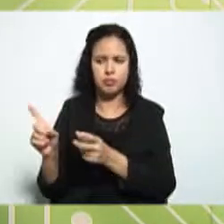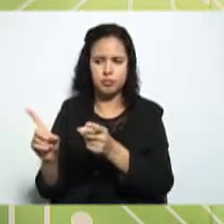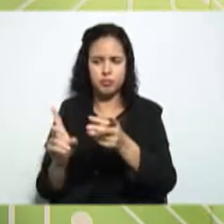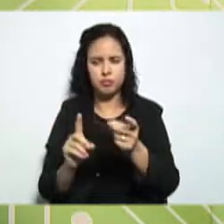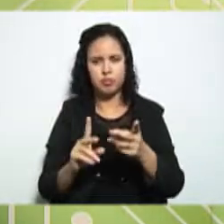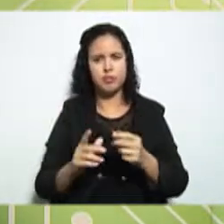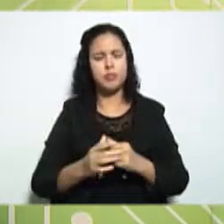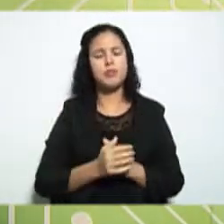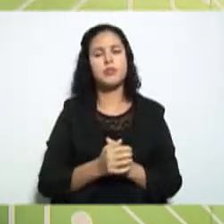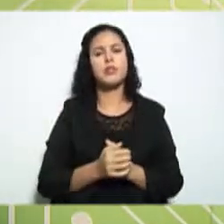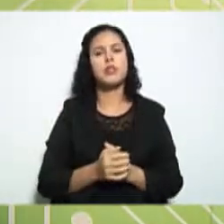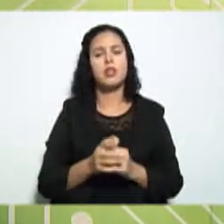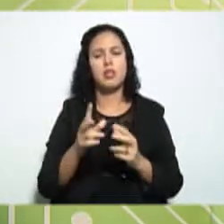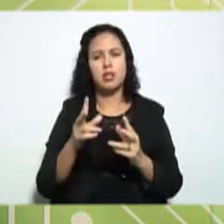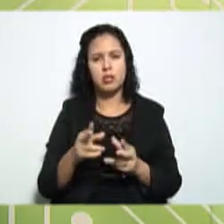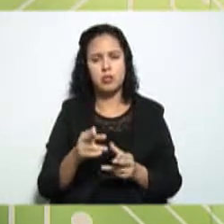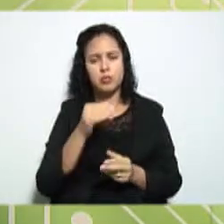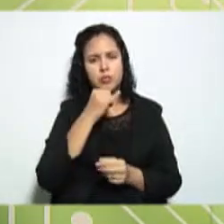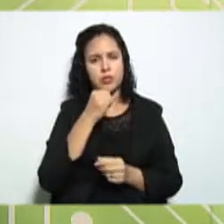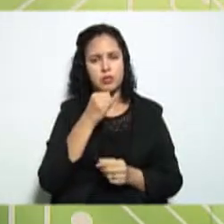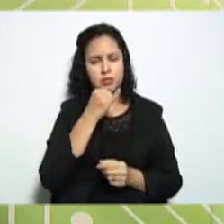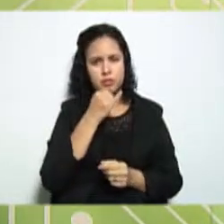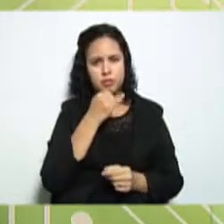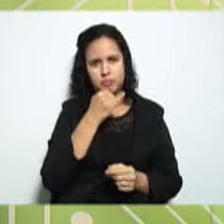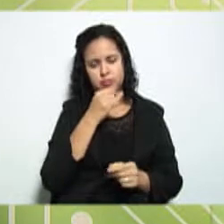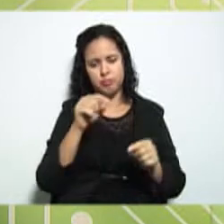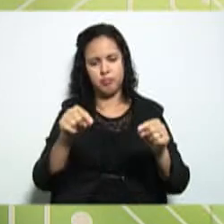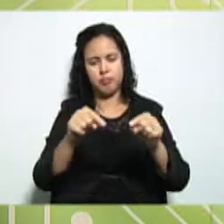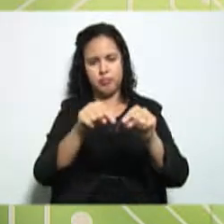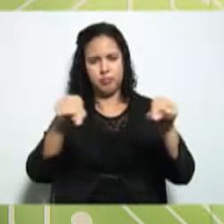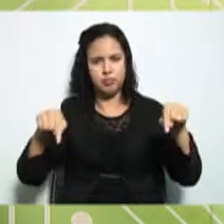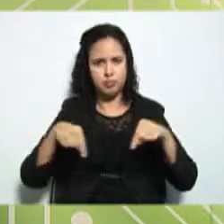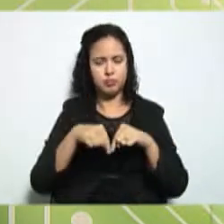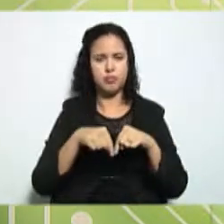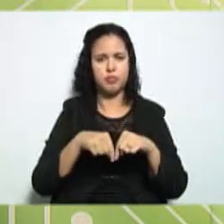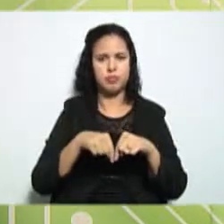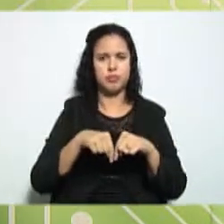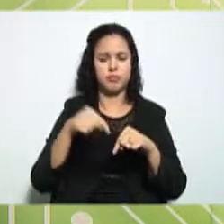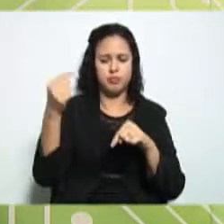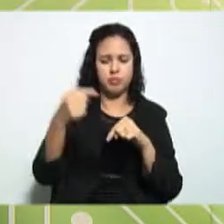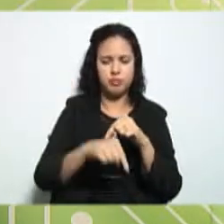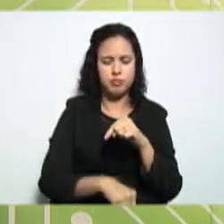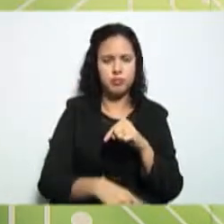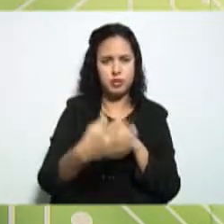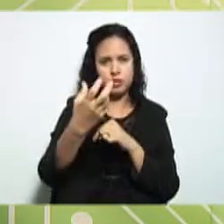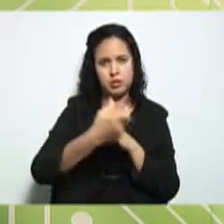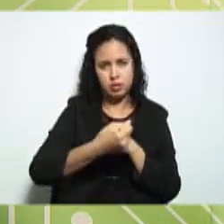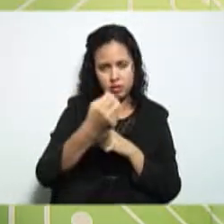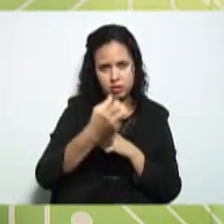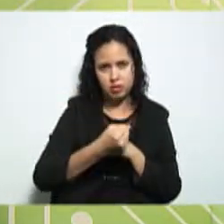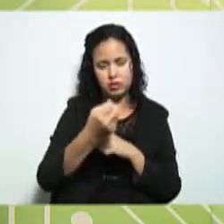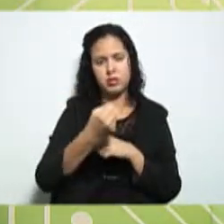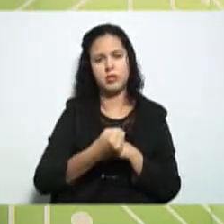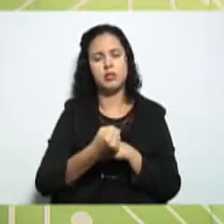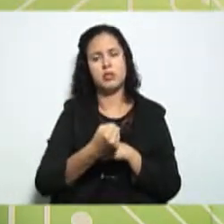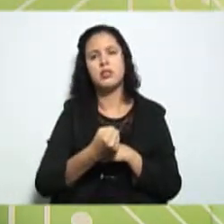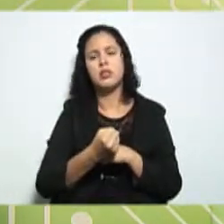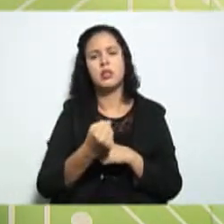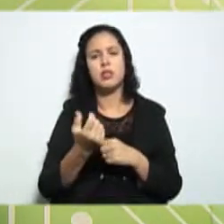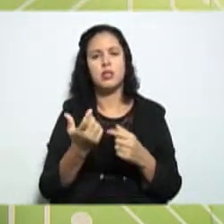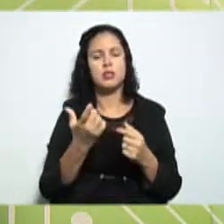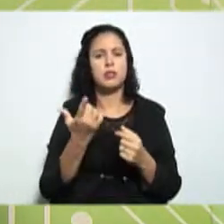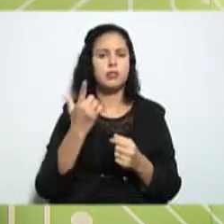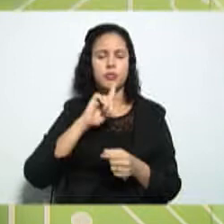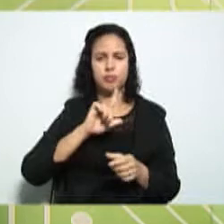leite, né? Às vezes a gente tem alguns lugares, algumas linhas que não recebem, não passa o caminhão do leite todo dia. Então, quando a gente consegue se juntar